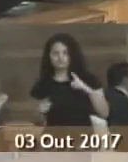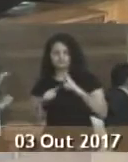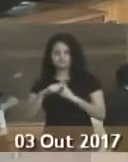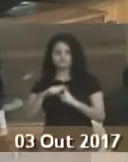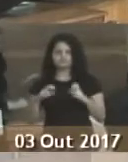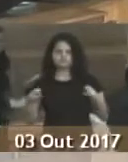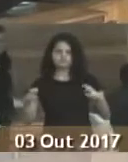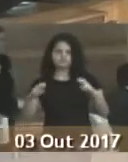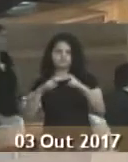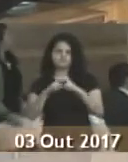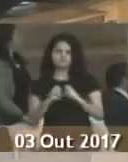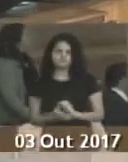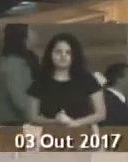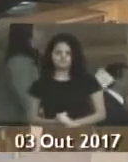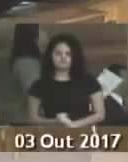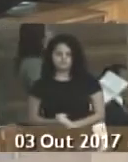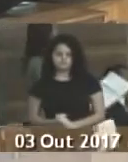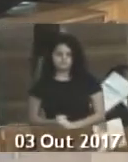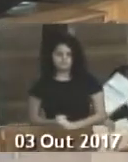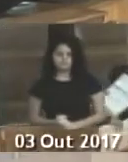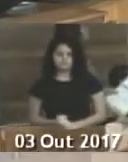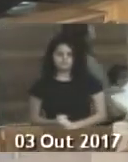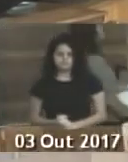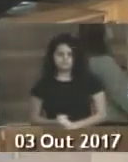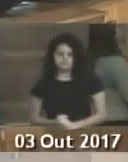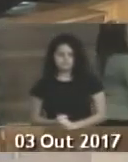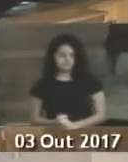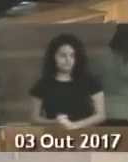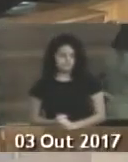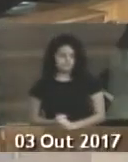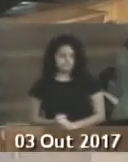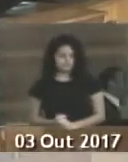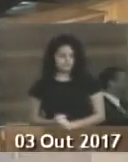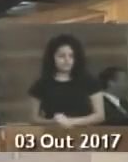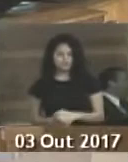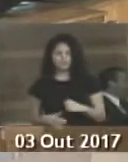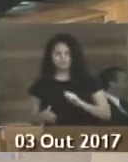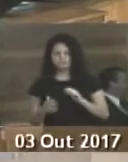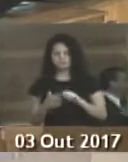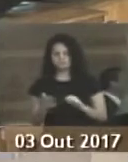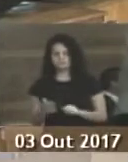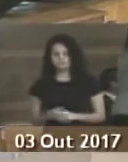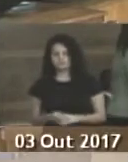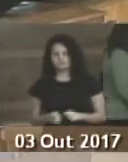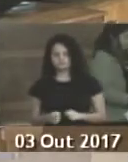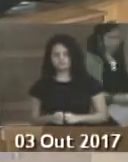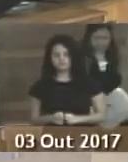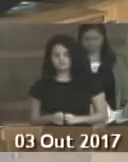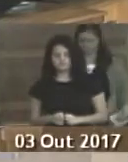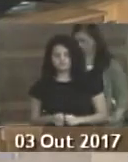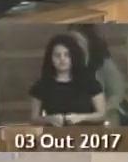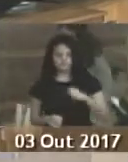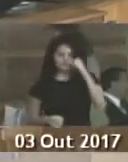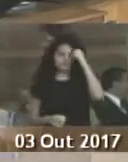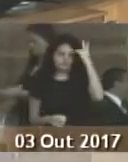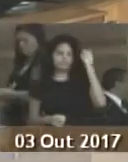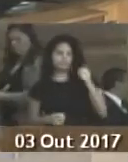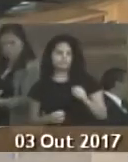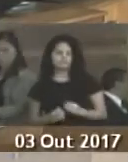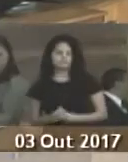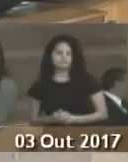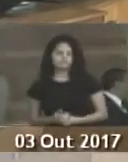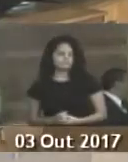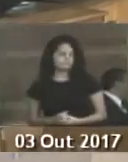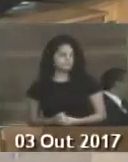plenário, e apesar dela ser bem discreta, o Paulo, como um artista, né, ele também inventa as dele, então